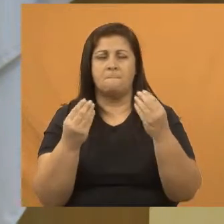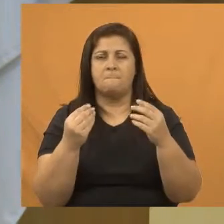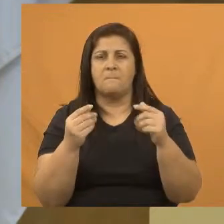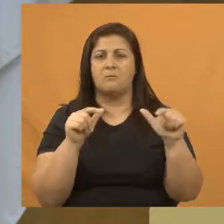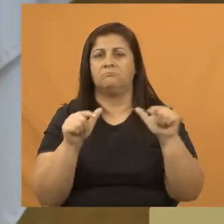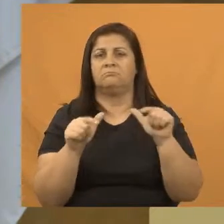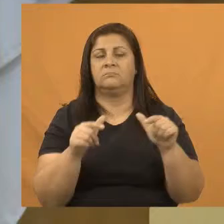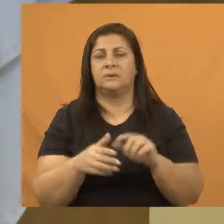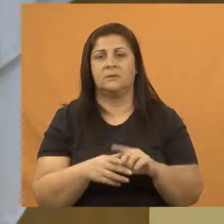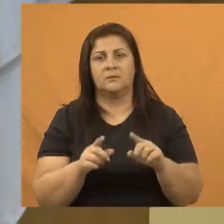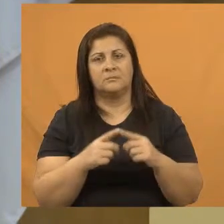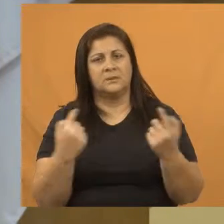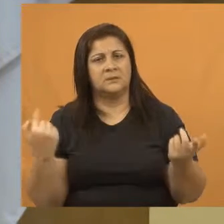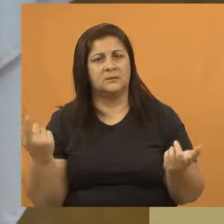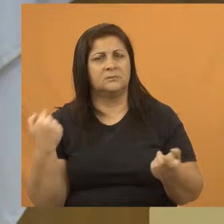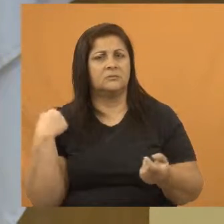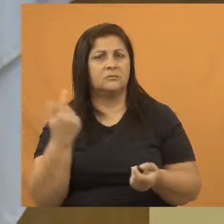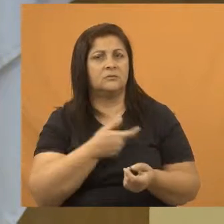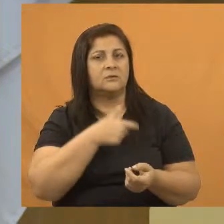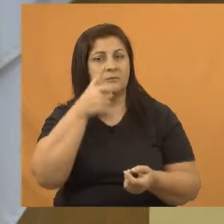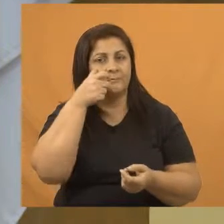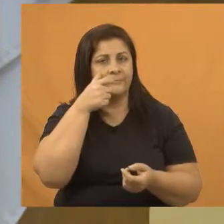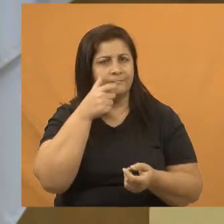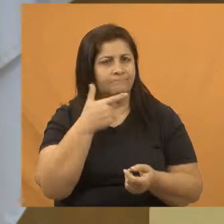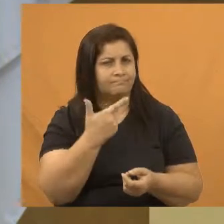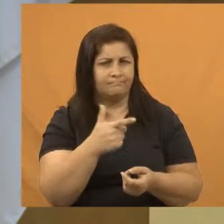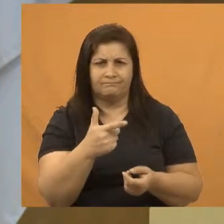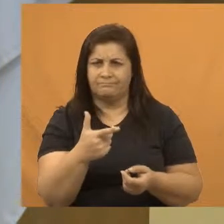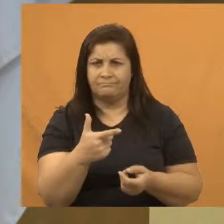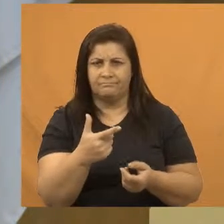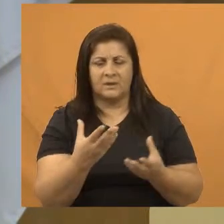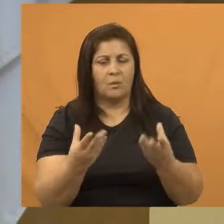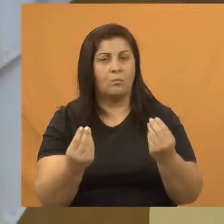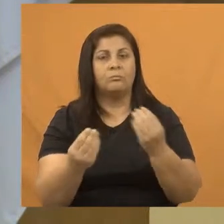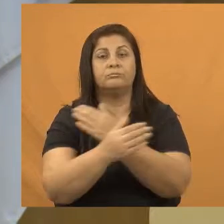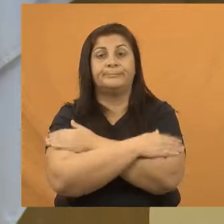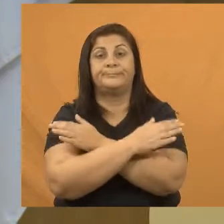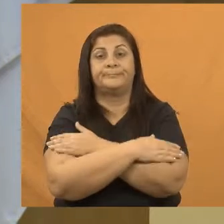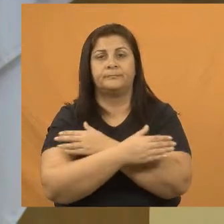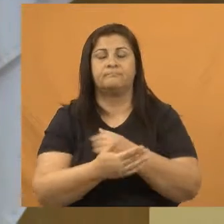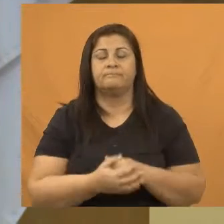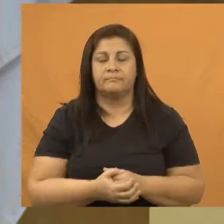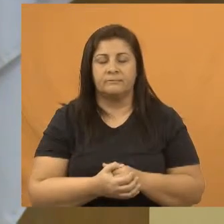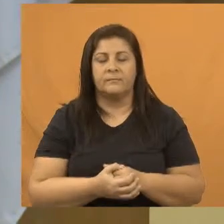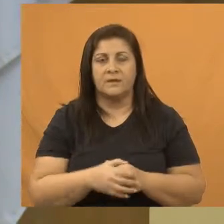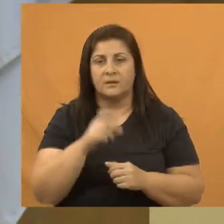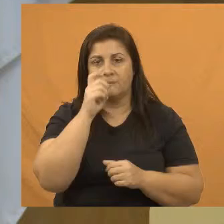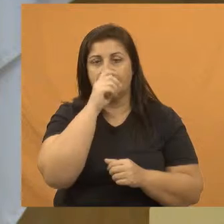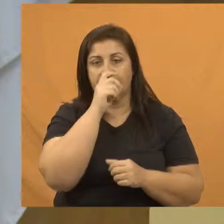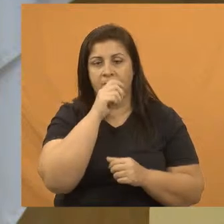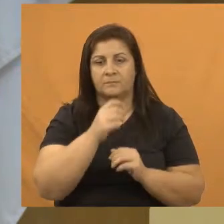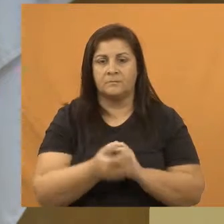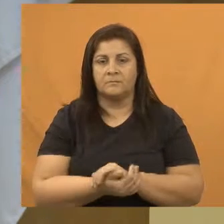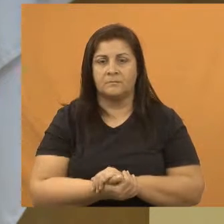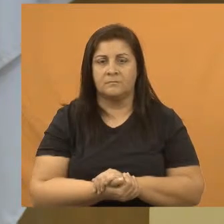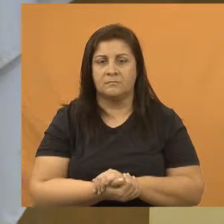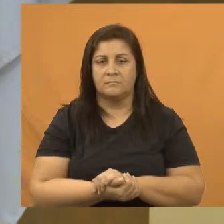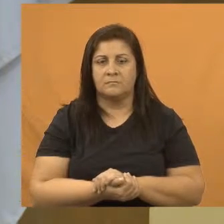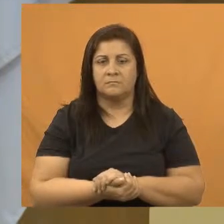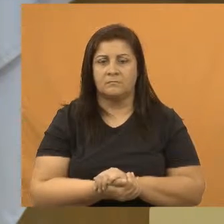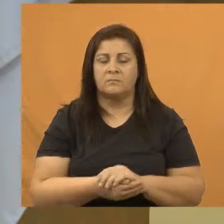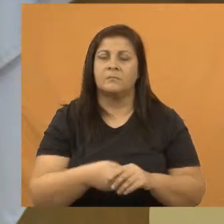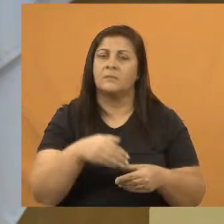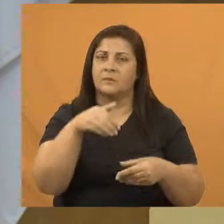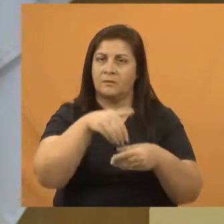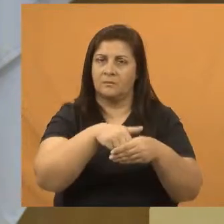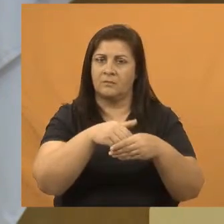aumentou a informalidade e que não gerou emprego nenhum, que era uma mentira. Eles votaram também,